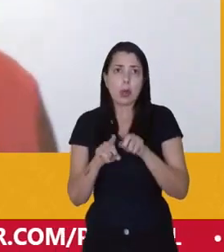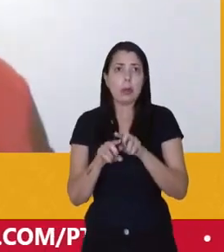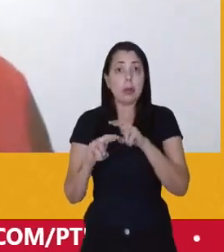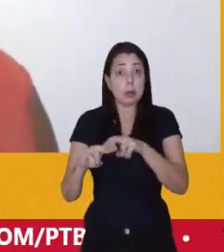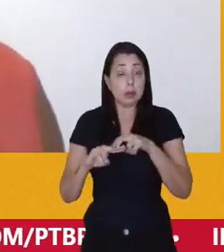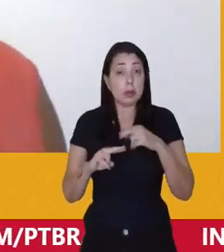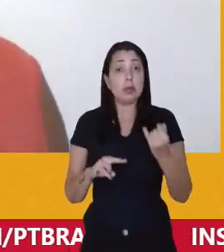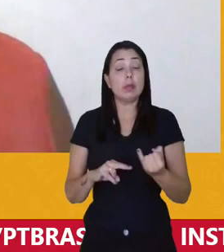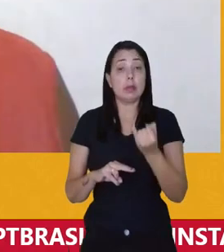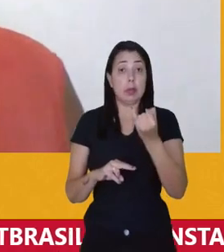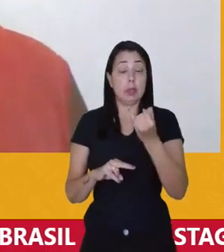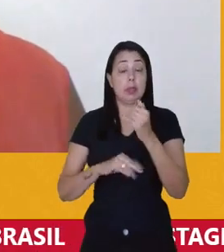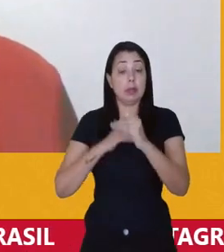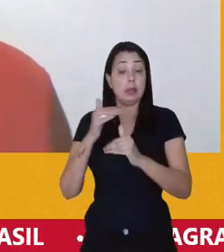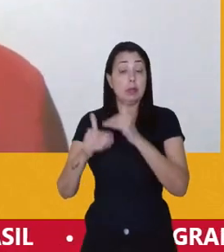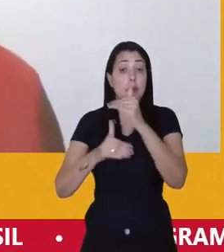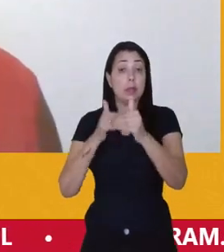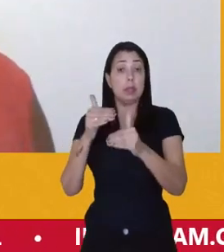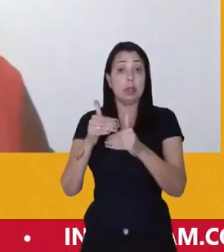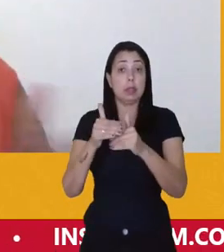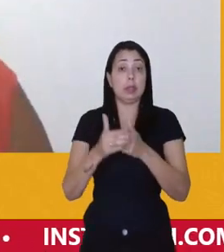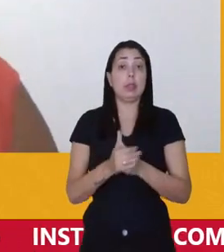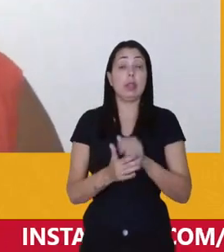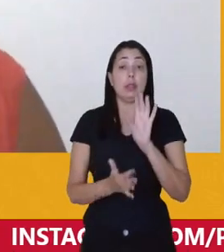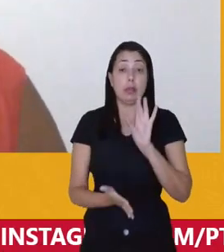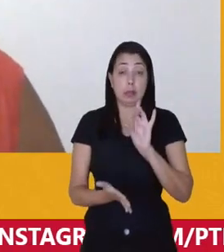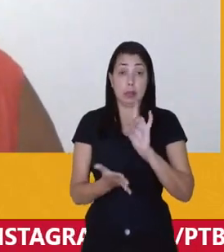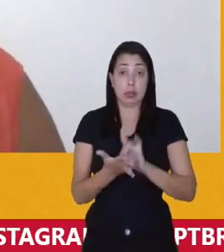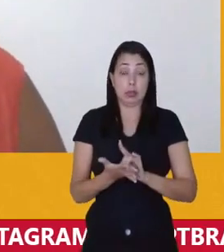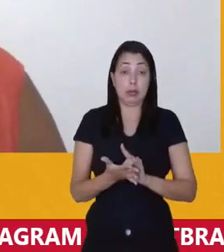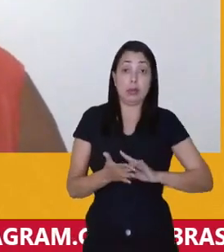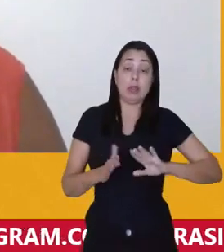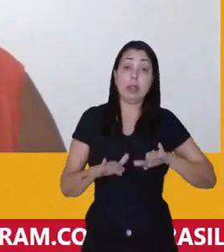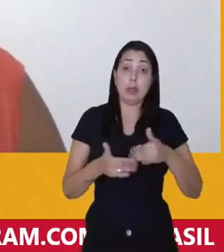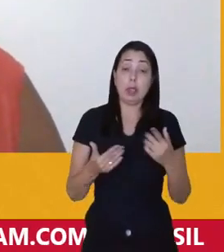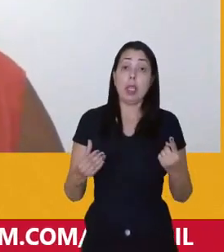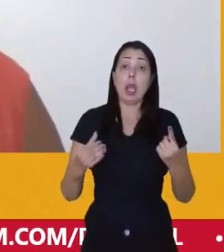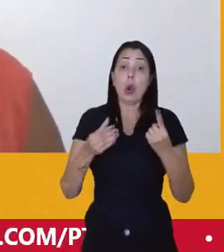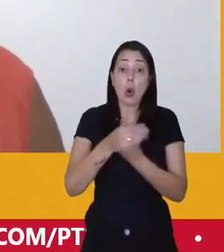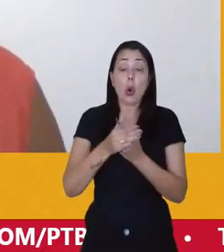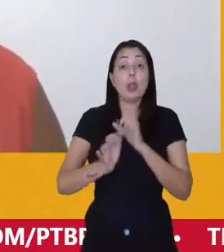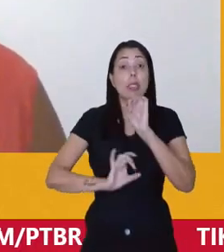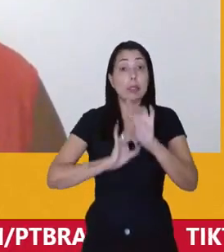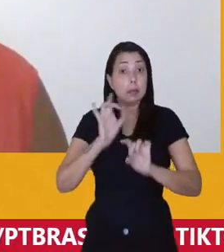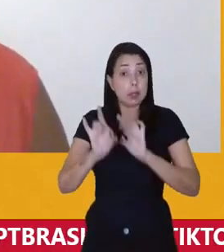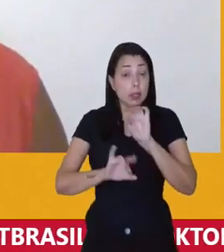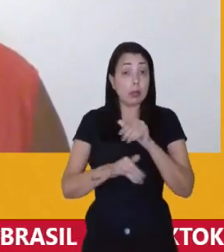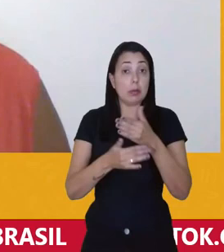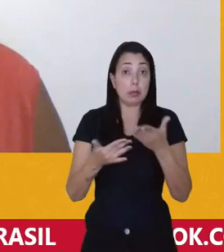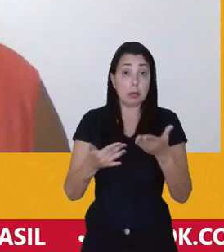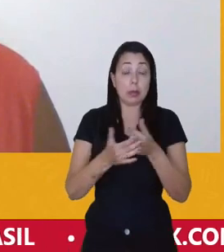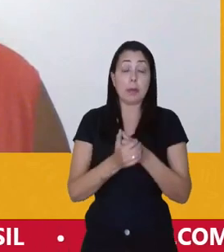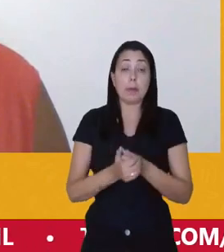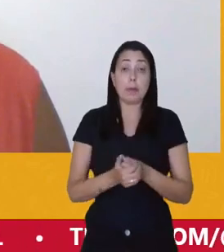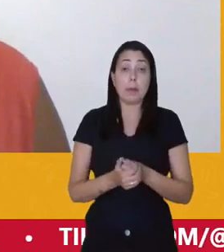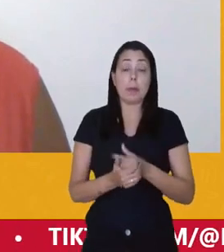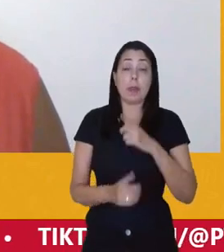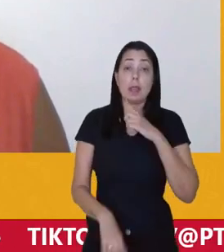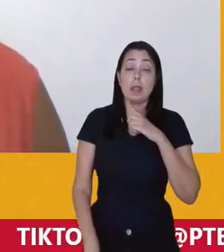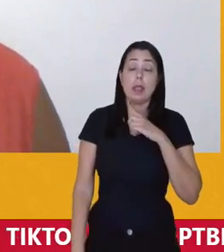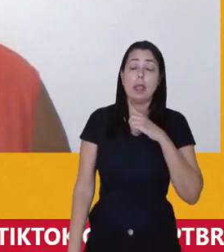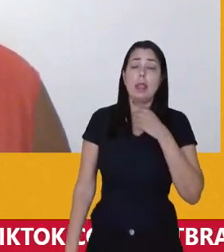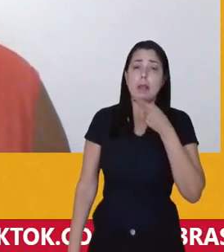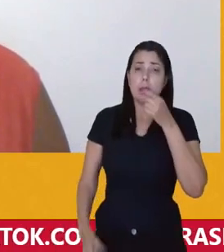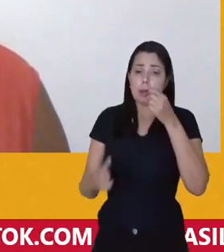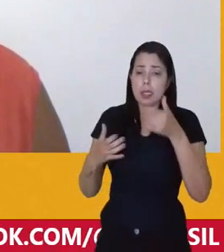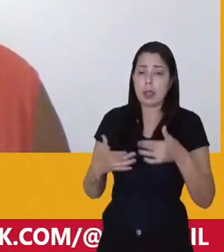a importância do processo das ações afirmativas e das cotas em especial. Então, eu diria